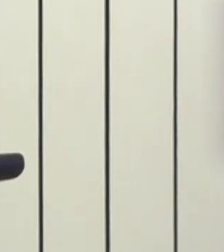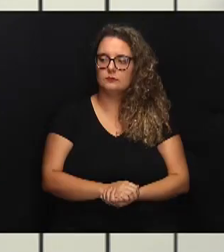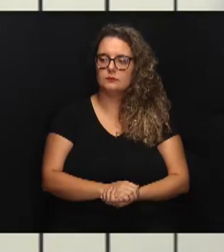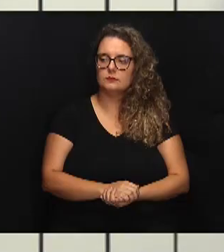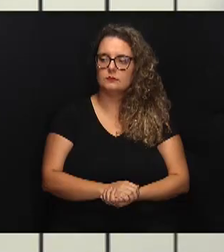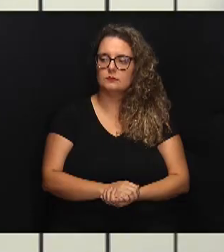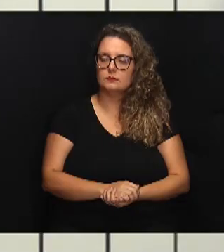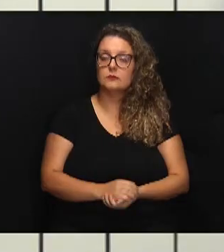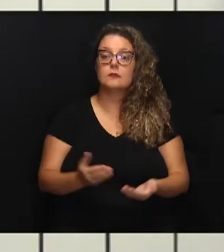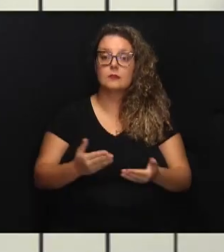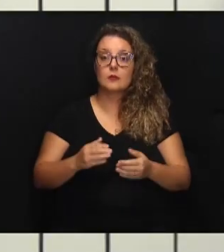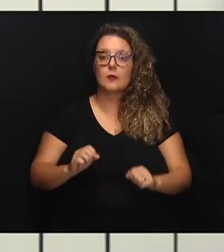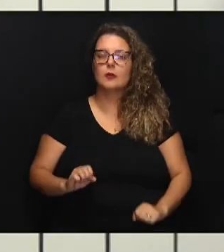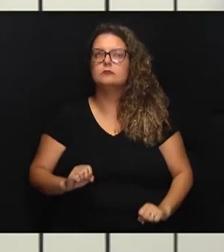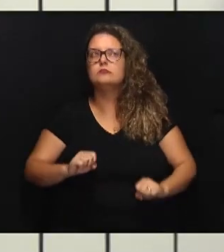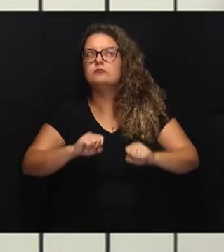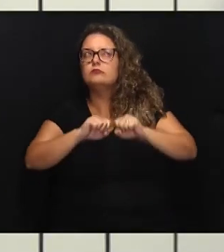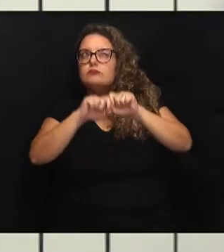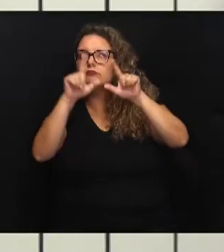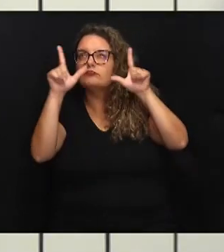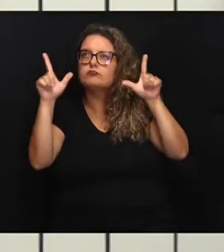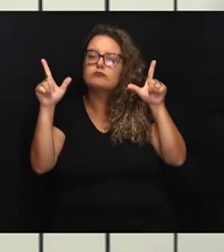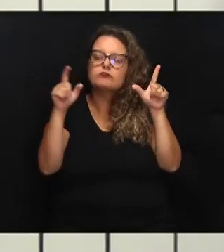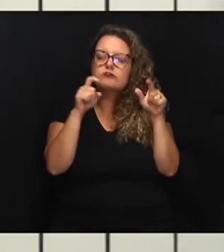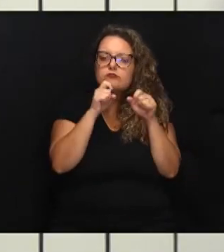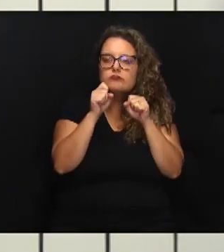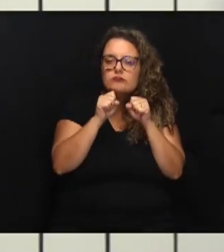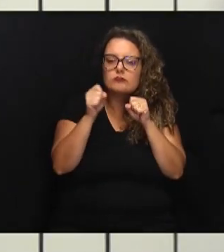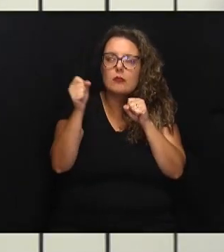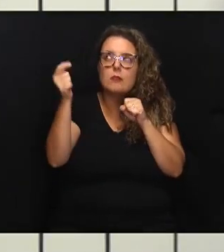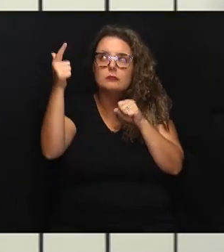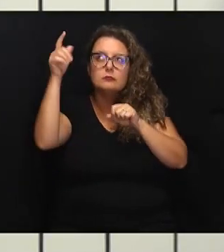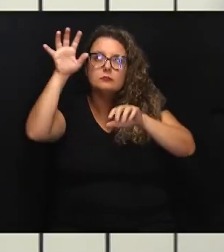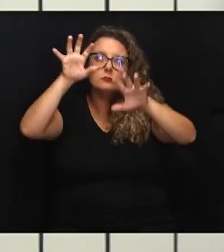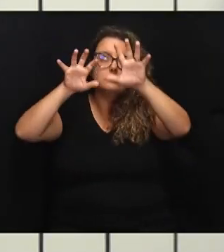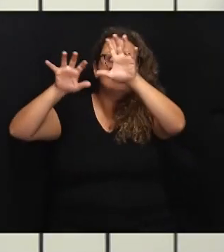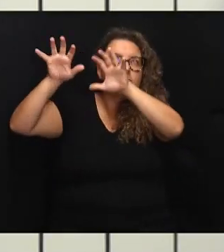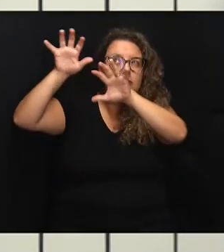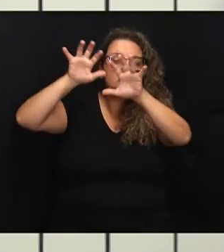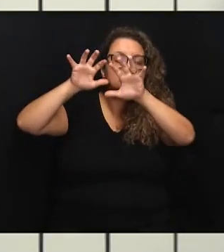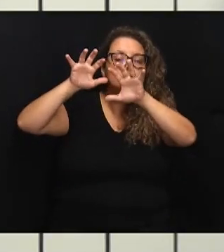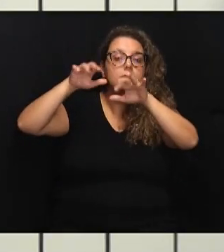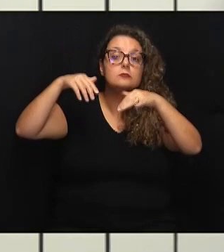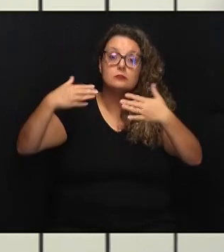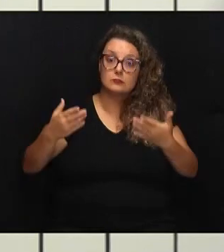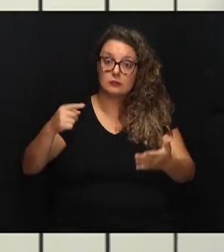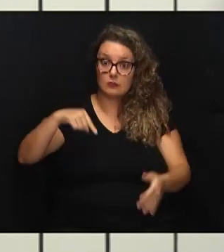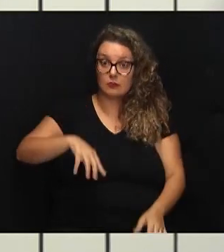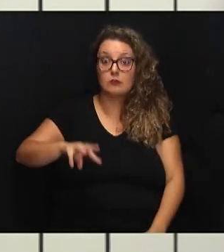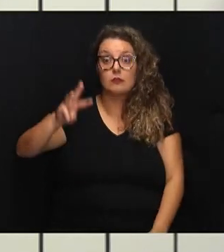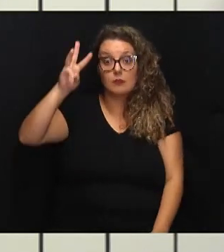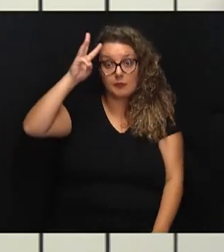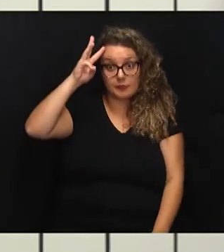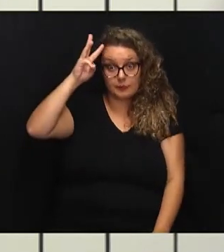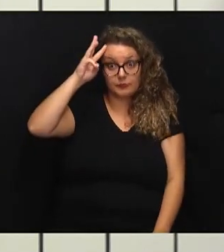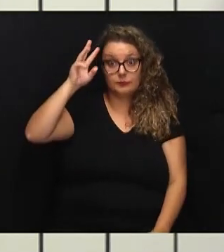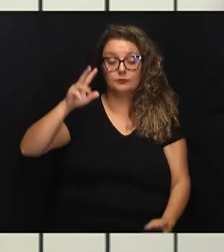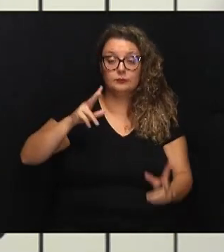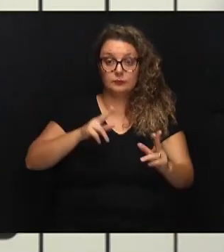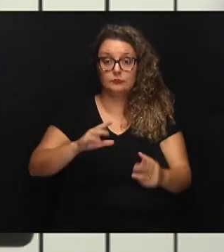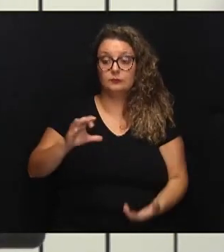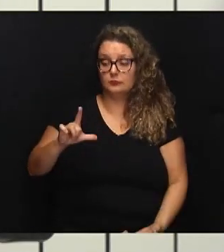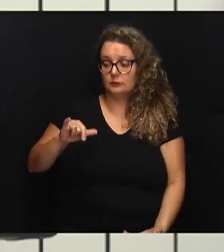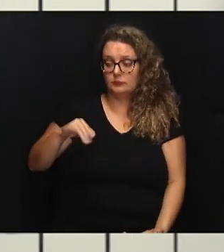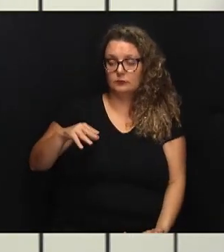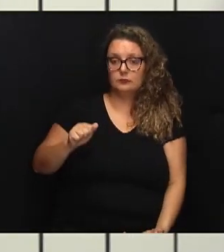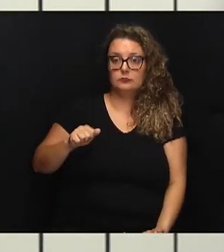Hoje o tempo amanheceu um pouco mais frio, com o sol entre algumas nuvens. Para esta terça-feira, de acordo com o Climatempo,